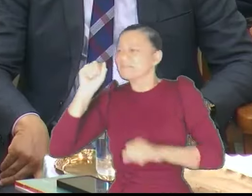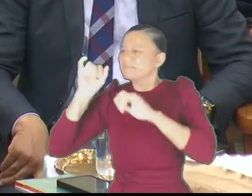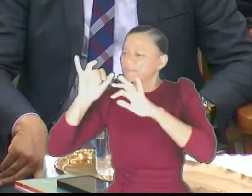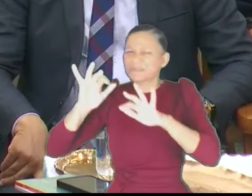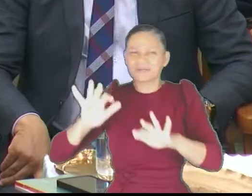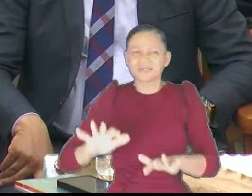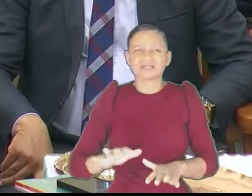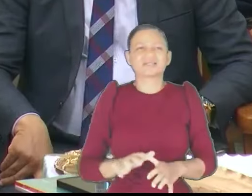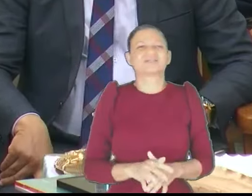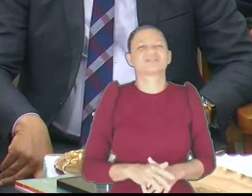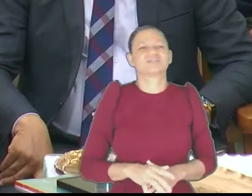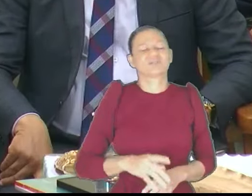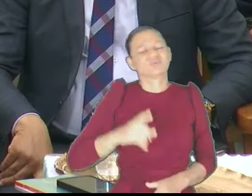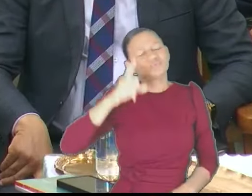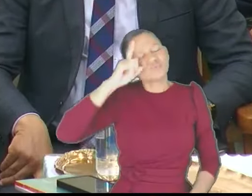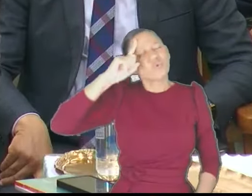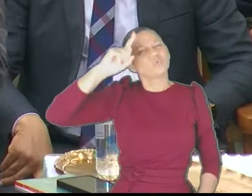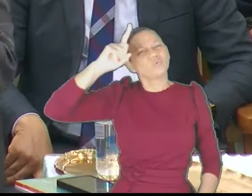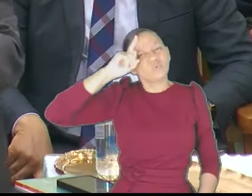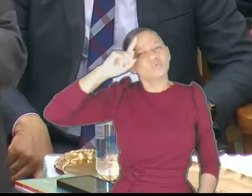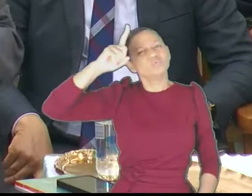ele escolhia todos os.